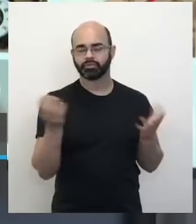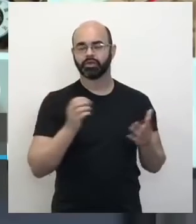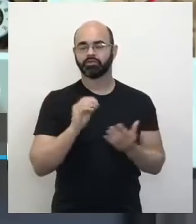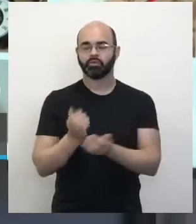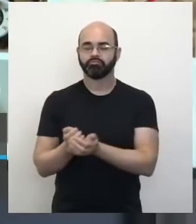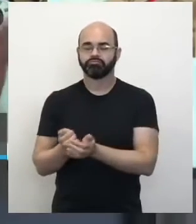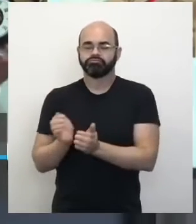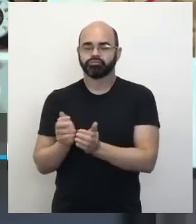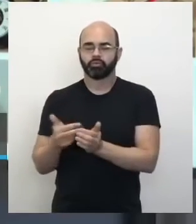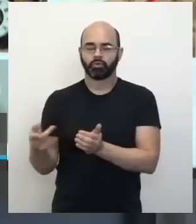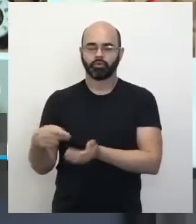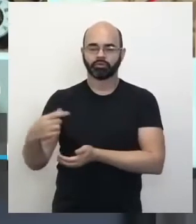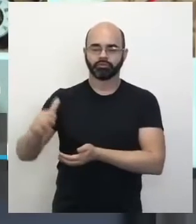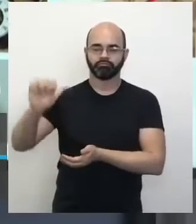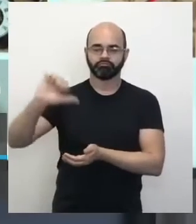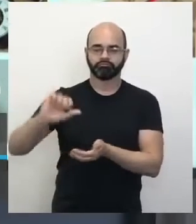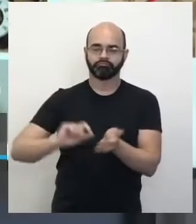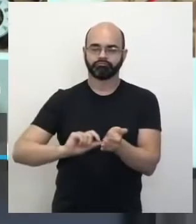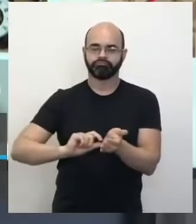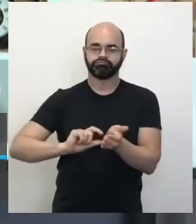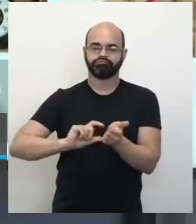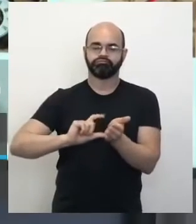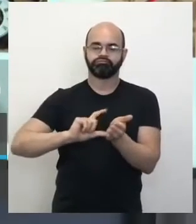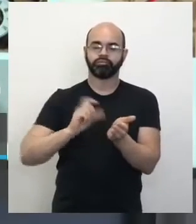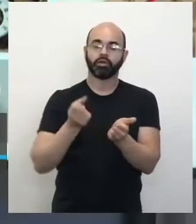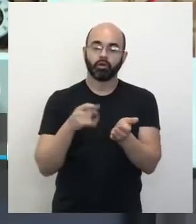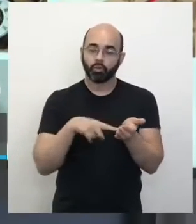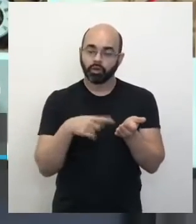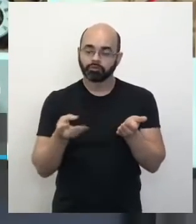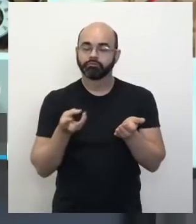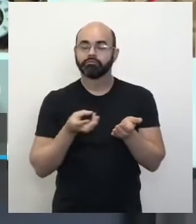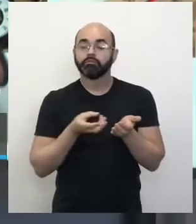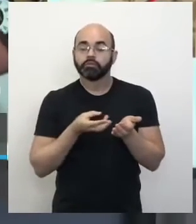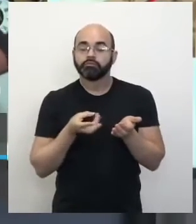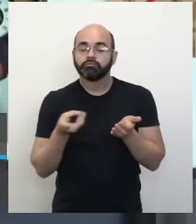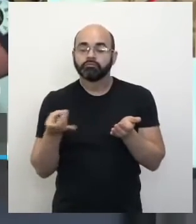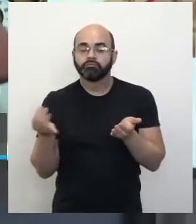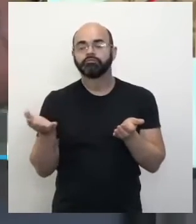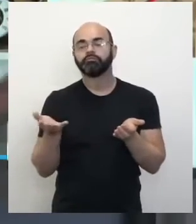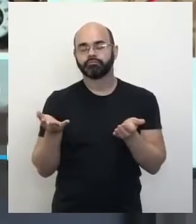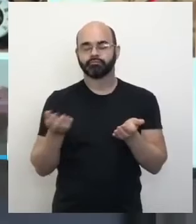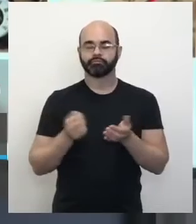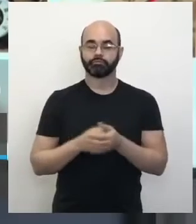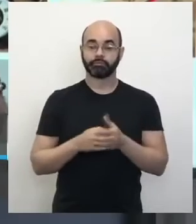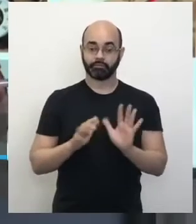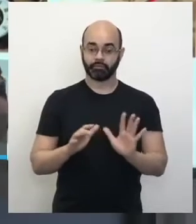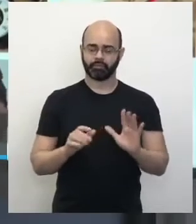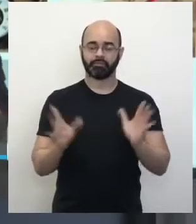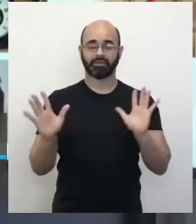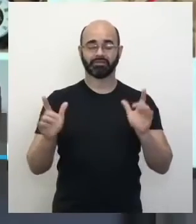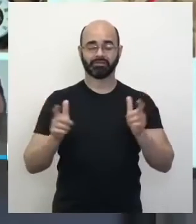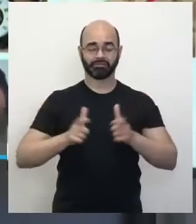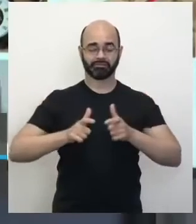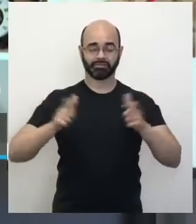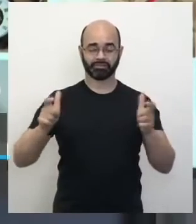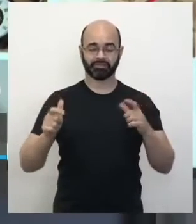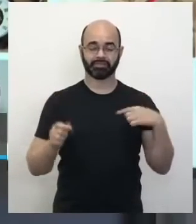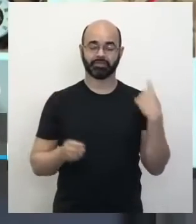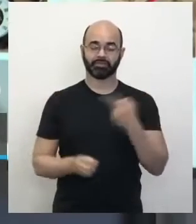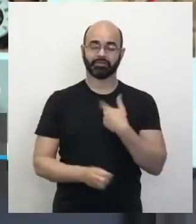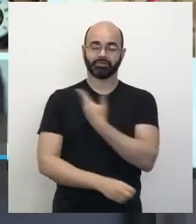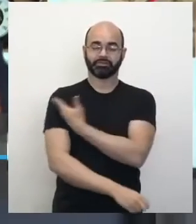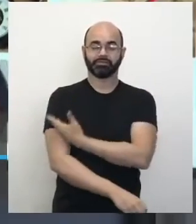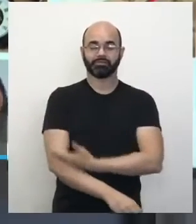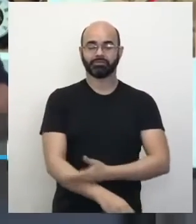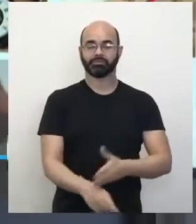recipientes para medir, né? Que também é um tipo de instrumento de medição, mas na grande maioria das vezes, né, Joana, a gente está